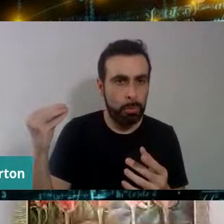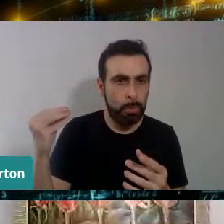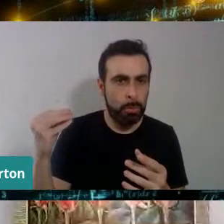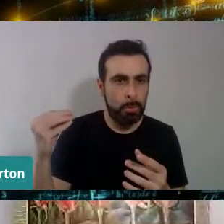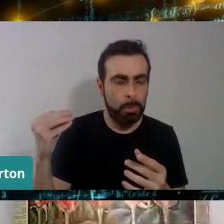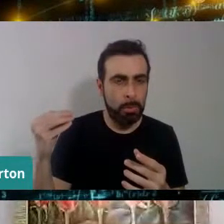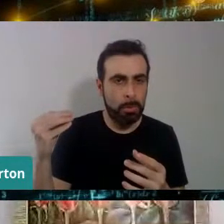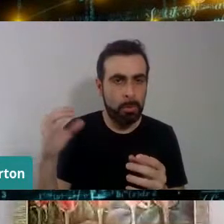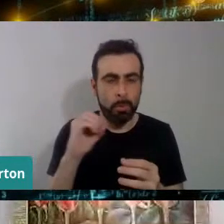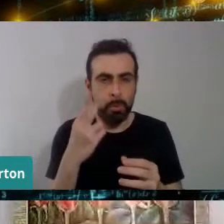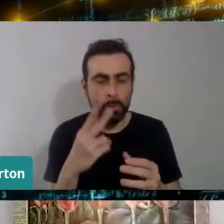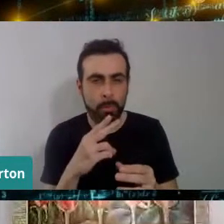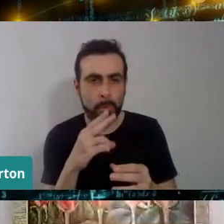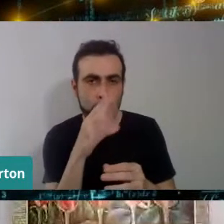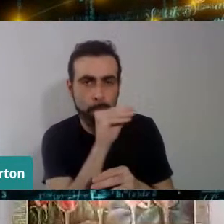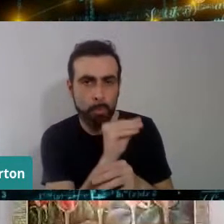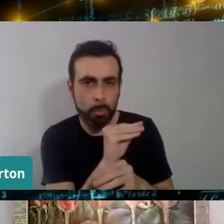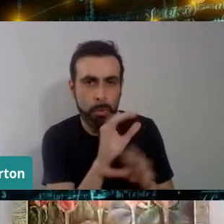YouTube.